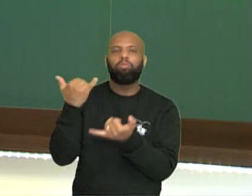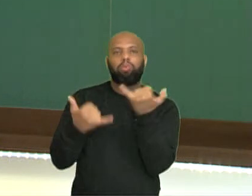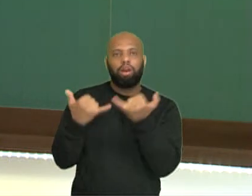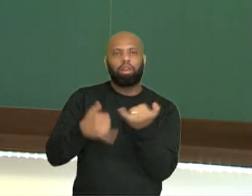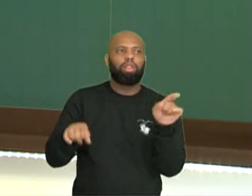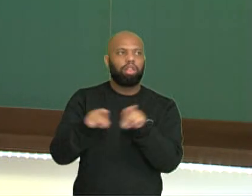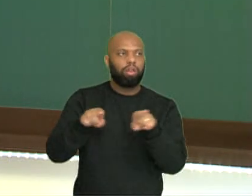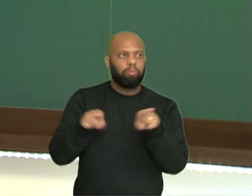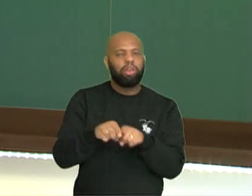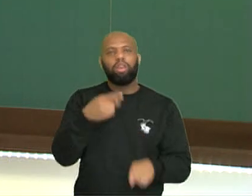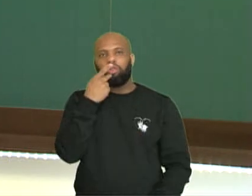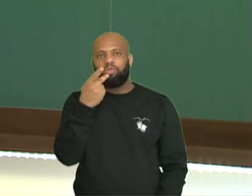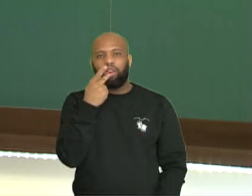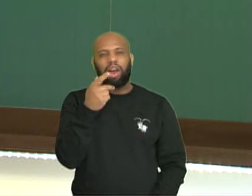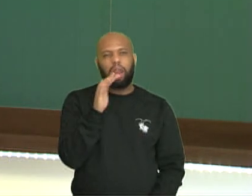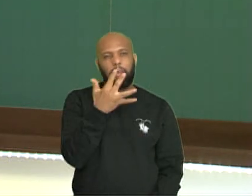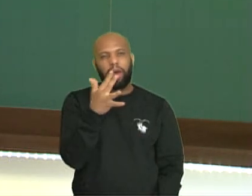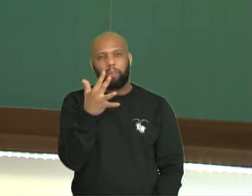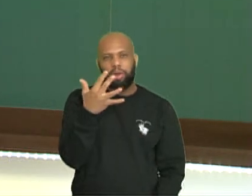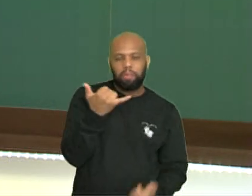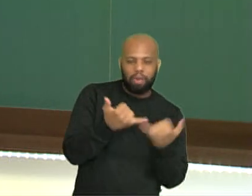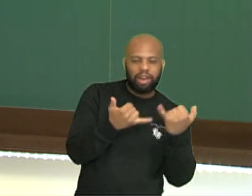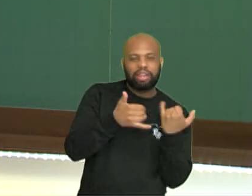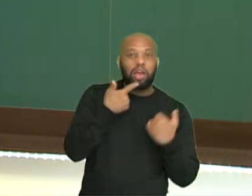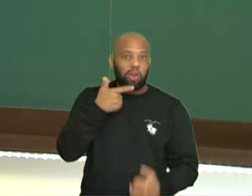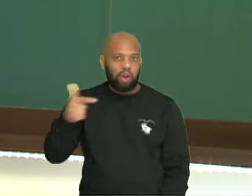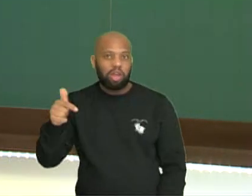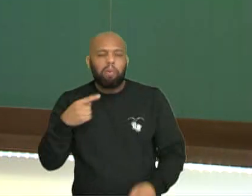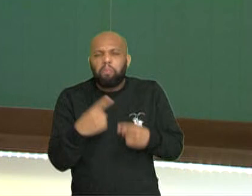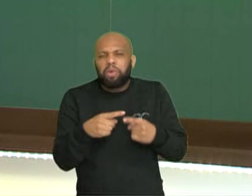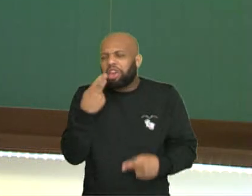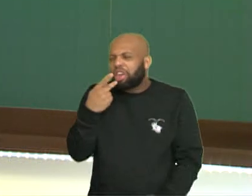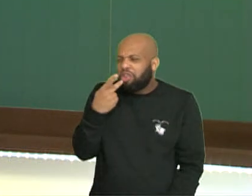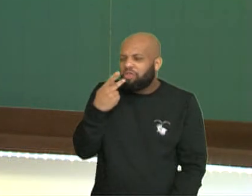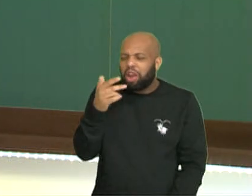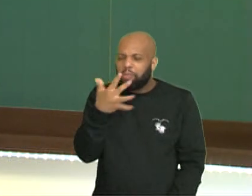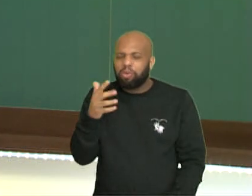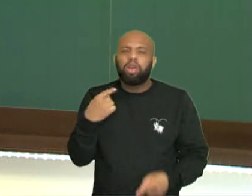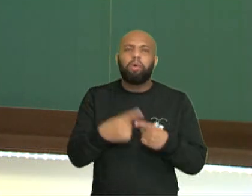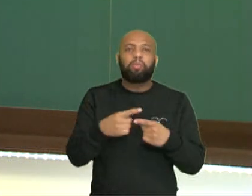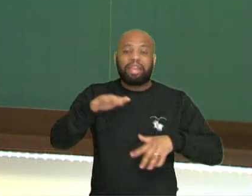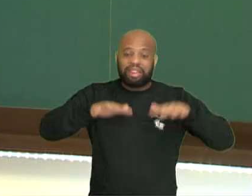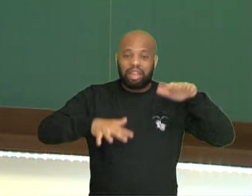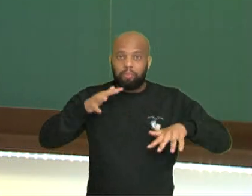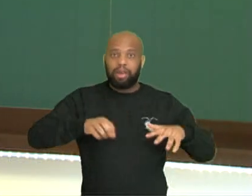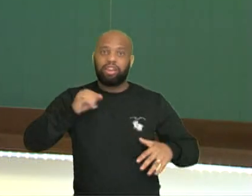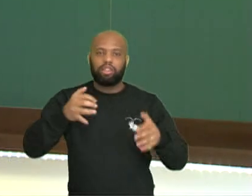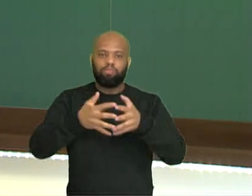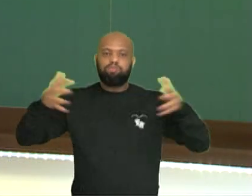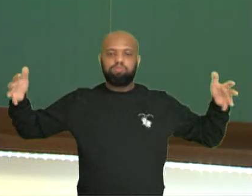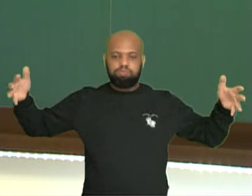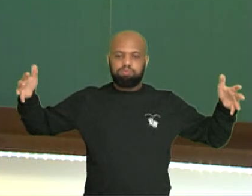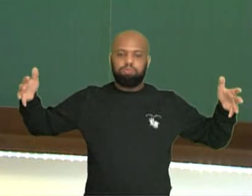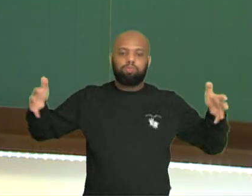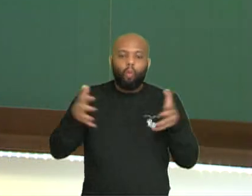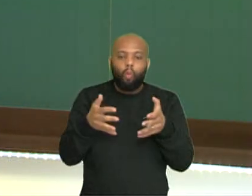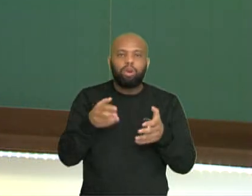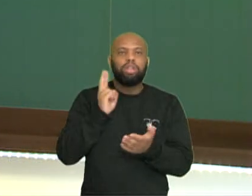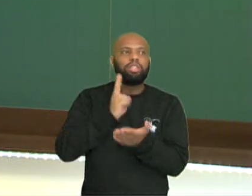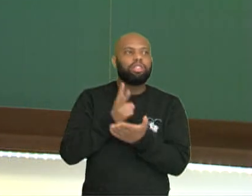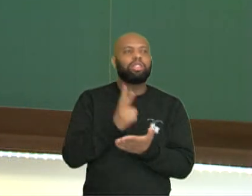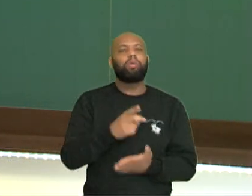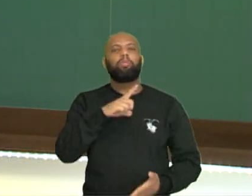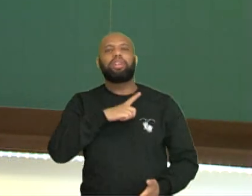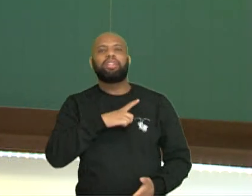comum, fala mais ou menos o mesmo idioma. Por que eu digo mais ou menos? Porque dependendo do tamanho, sempre tem uma